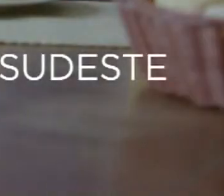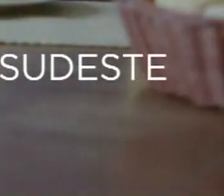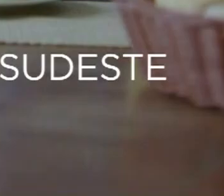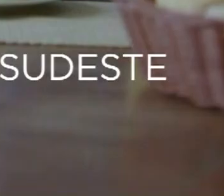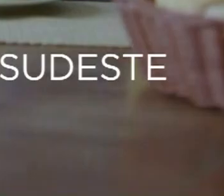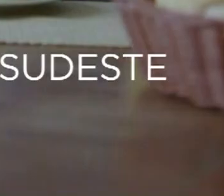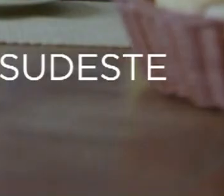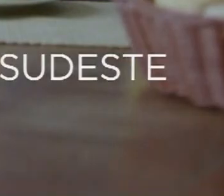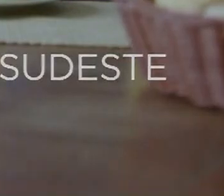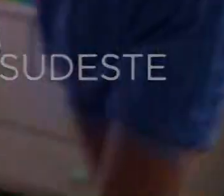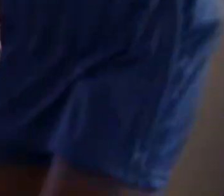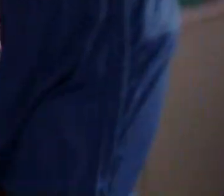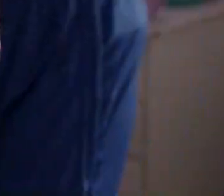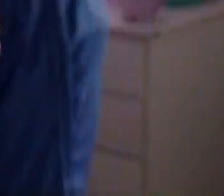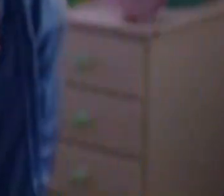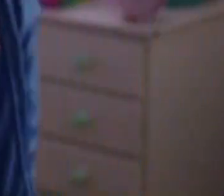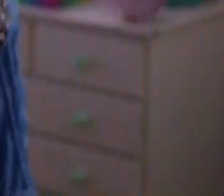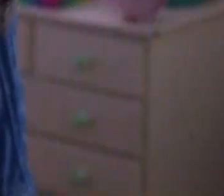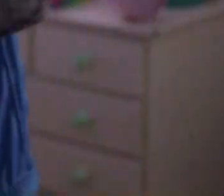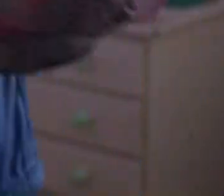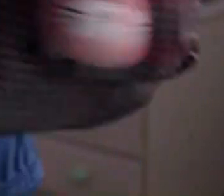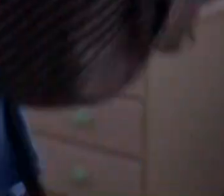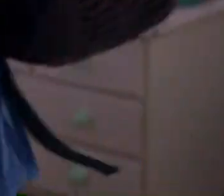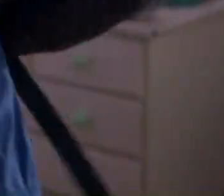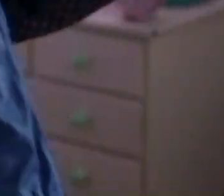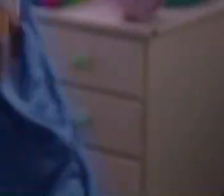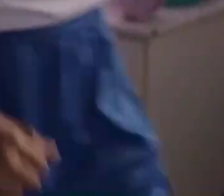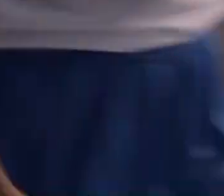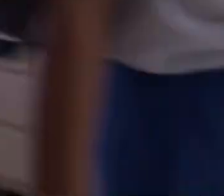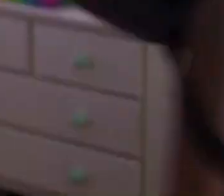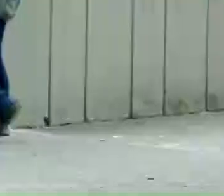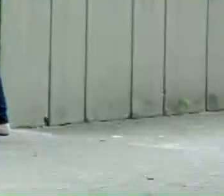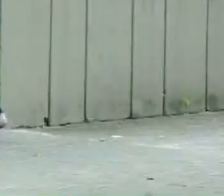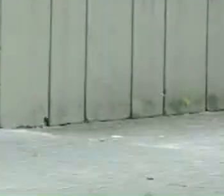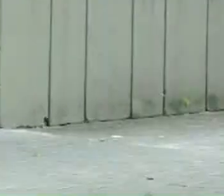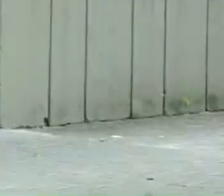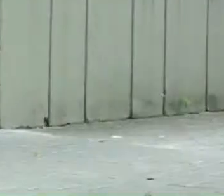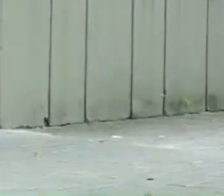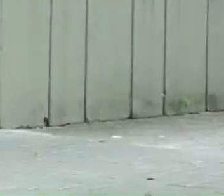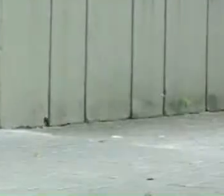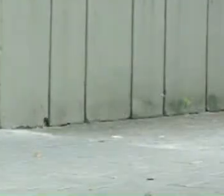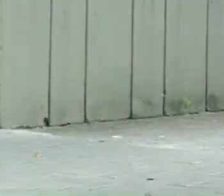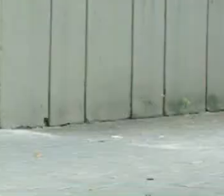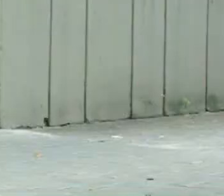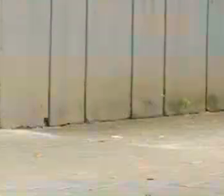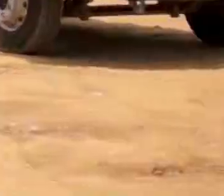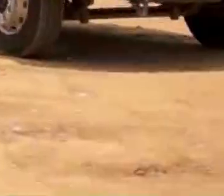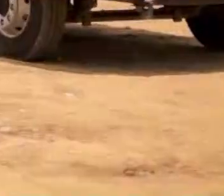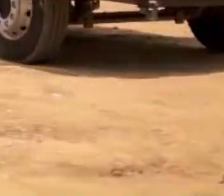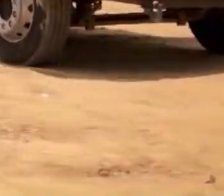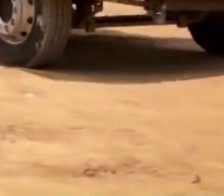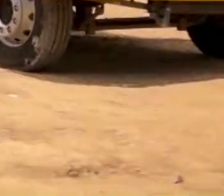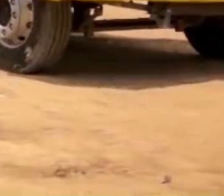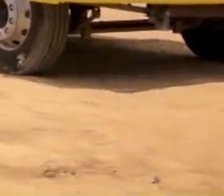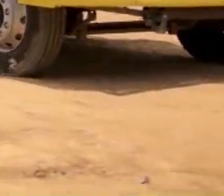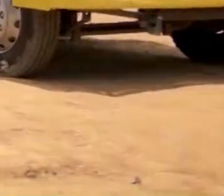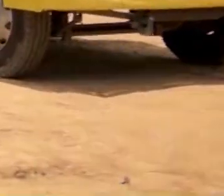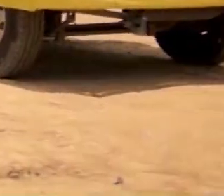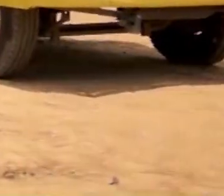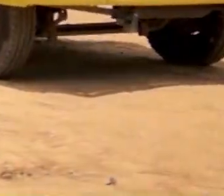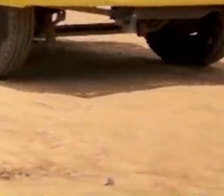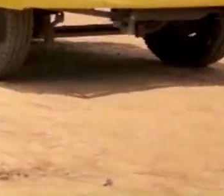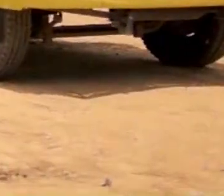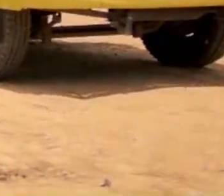diferenças. Com a base, todos os estudantes do país, de escola pública ou particular, terão os mesmos direitos